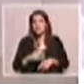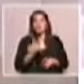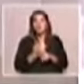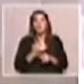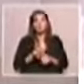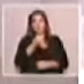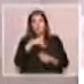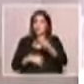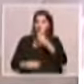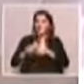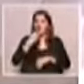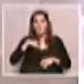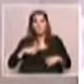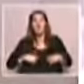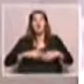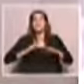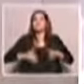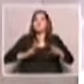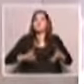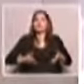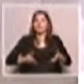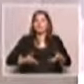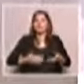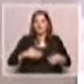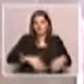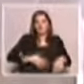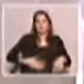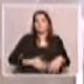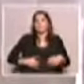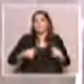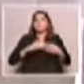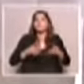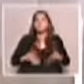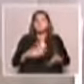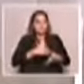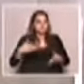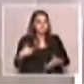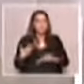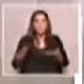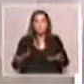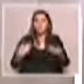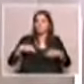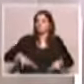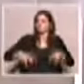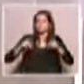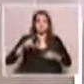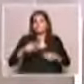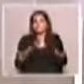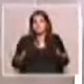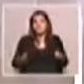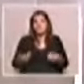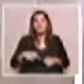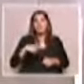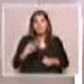que não precisávamos a nível de nutrição do organismo, do nosso crescimento, como o nosso corpo está sempre a renovar, e